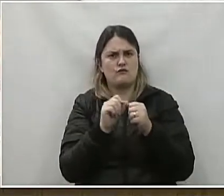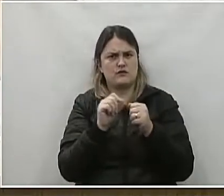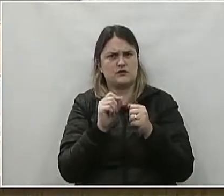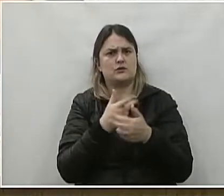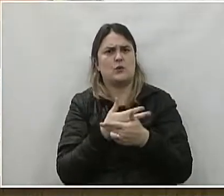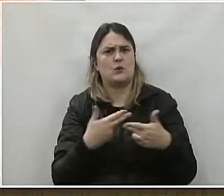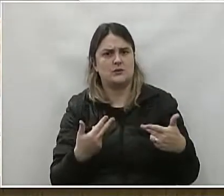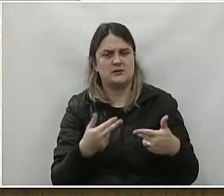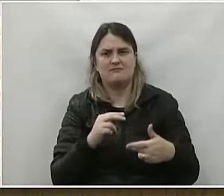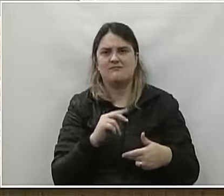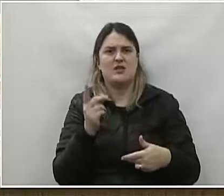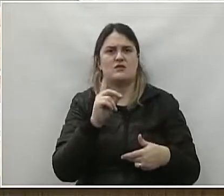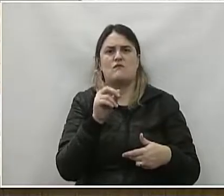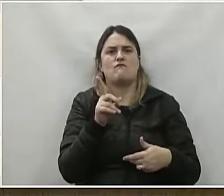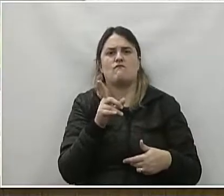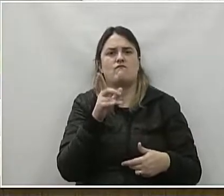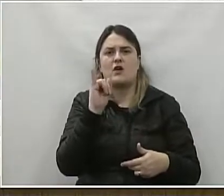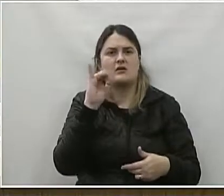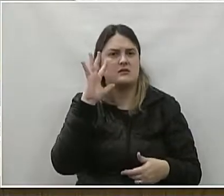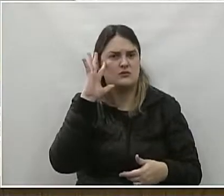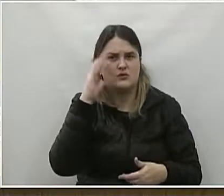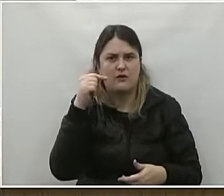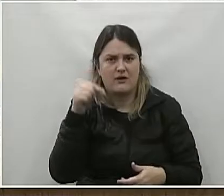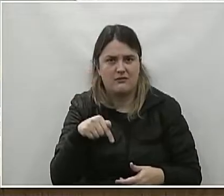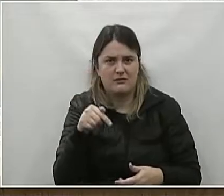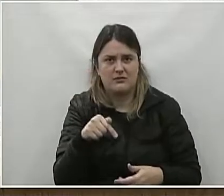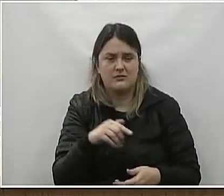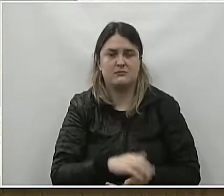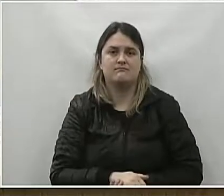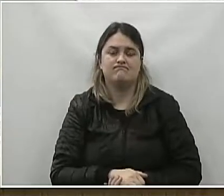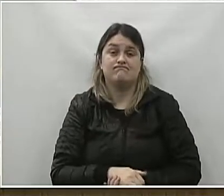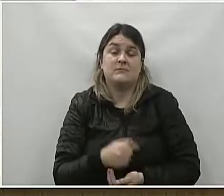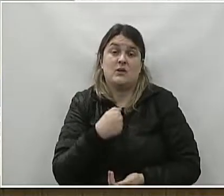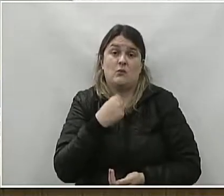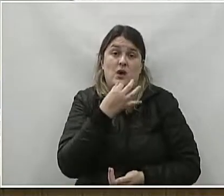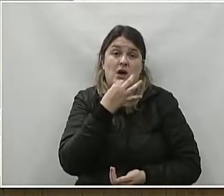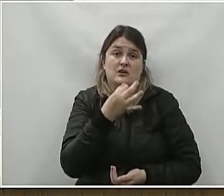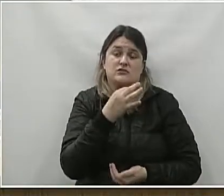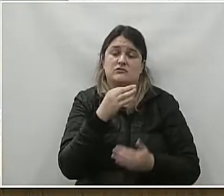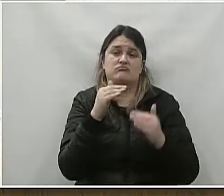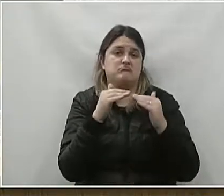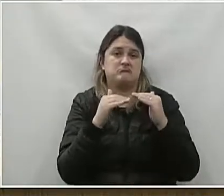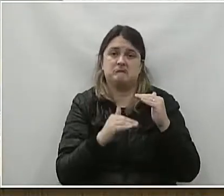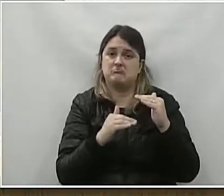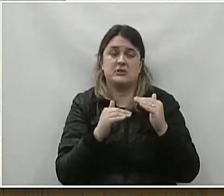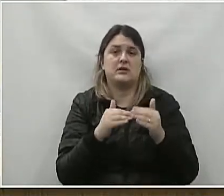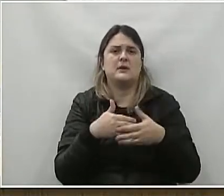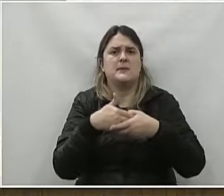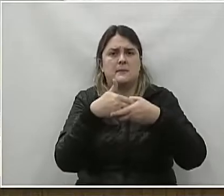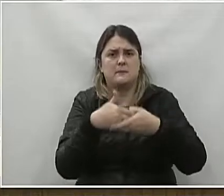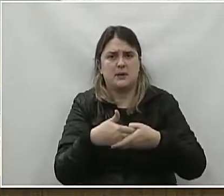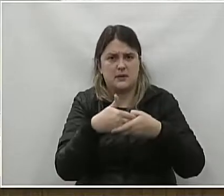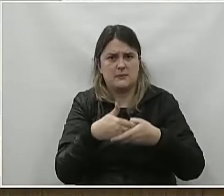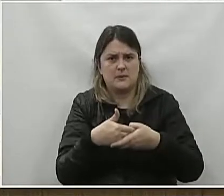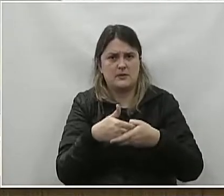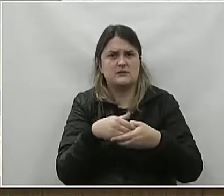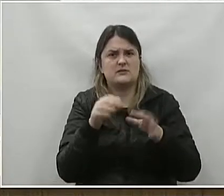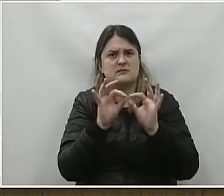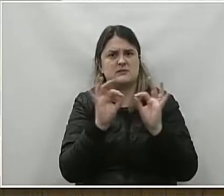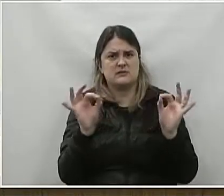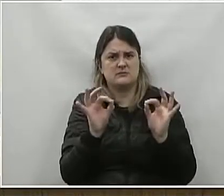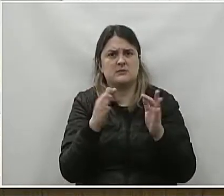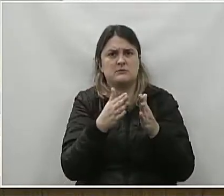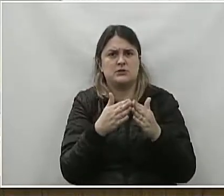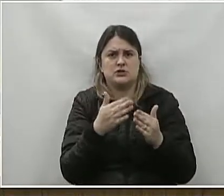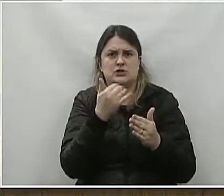algo que não vai resolver aqui, eu acho que é incoerente. E parabéns pela humildade de você